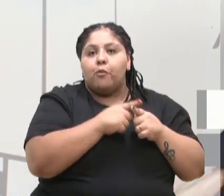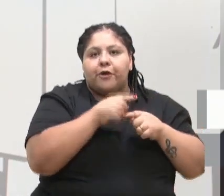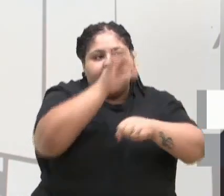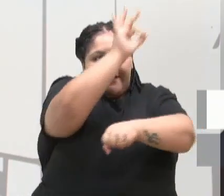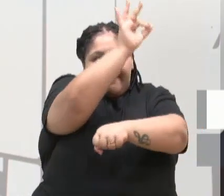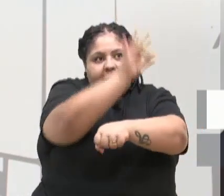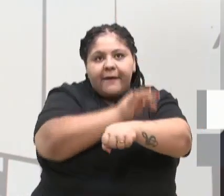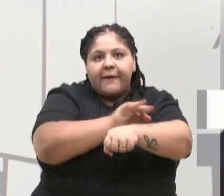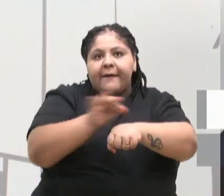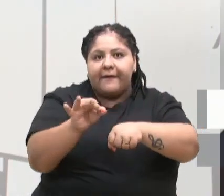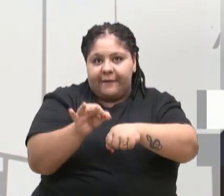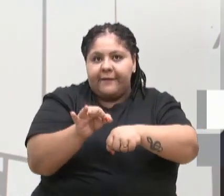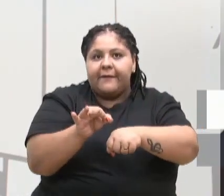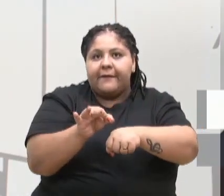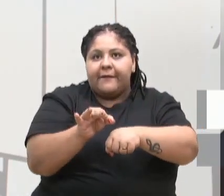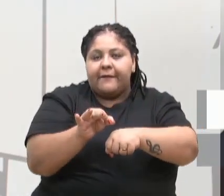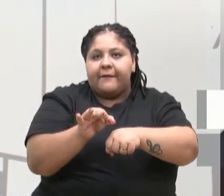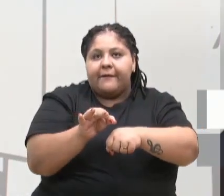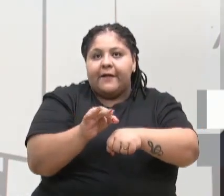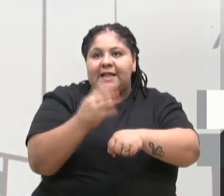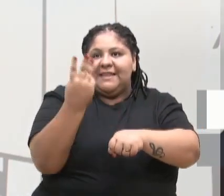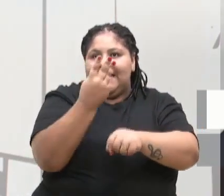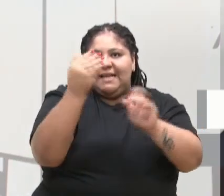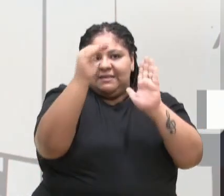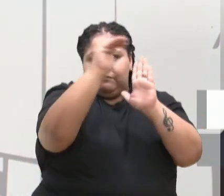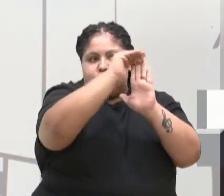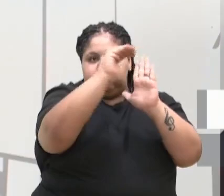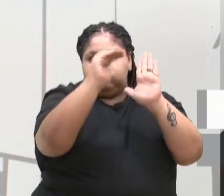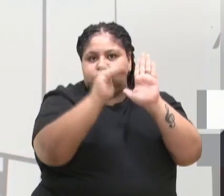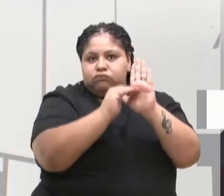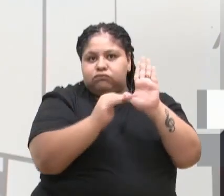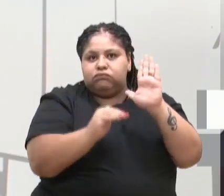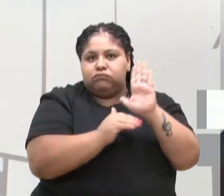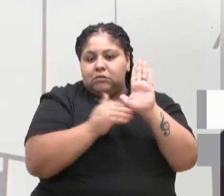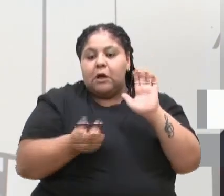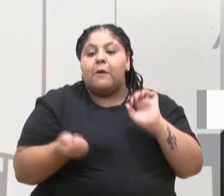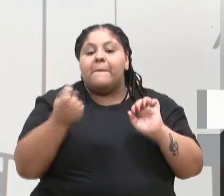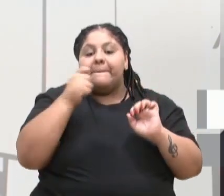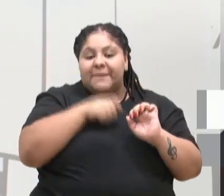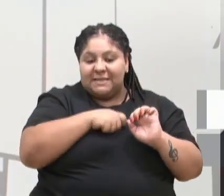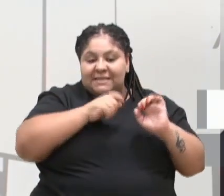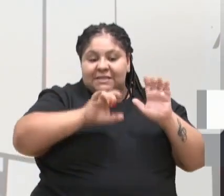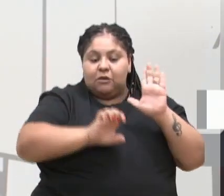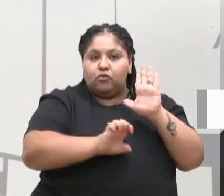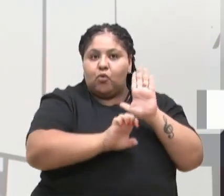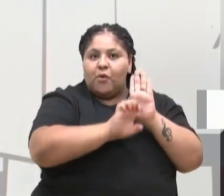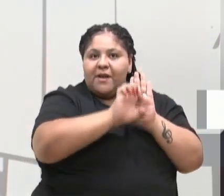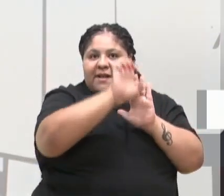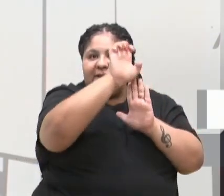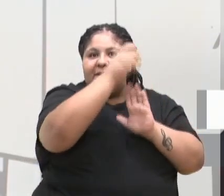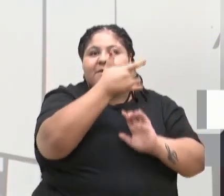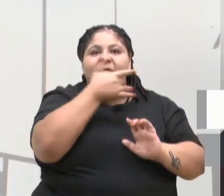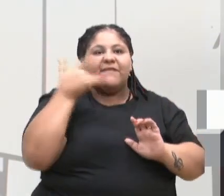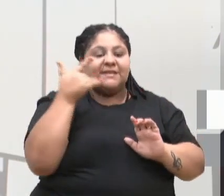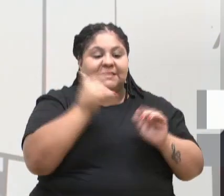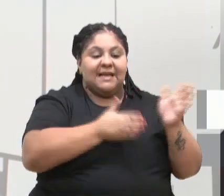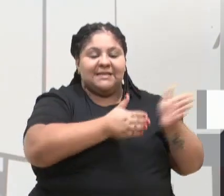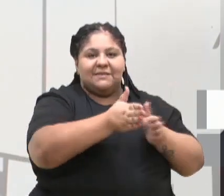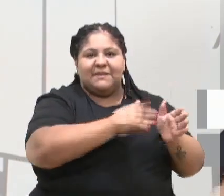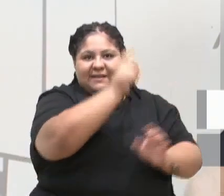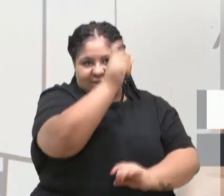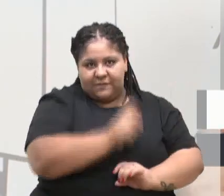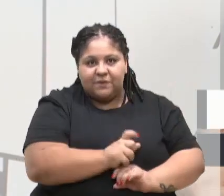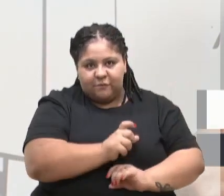arquitetonicamente ele é em 2 níveis e 3, e aí precisa um elevador para facilitar a acessibilidade das pessoas.